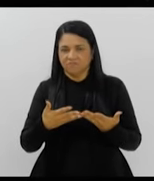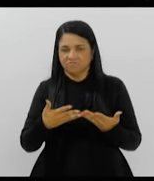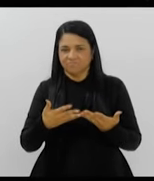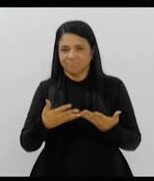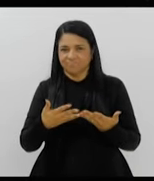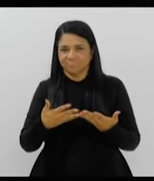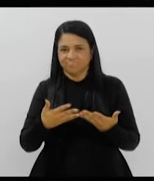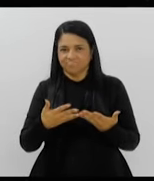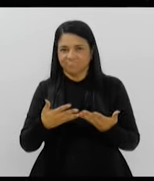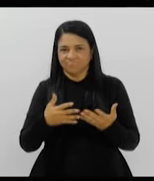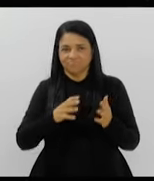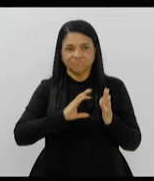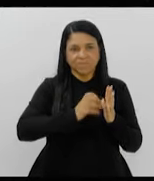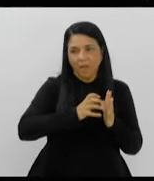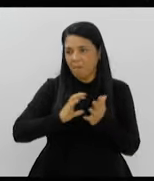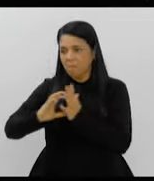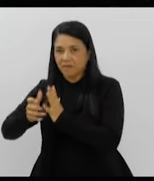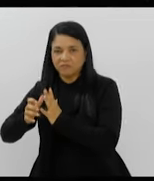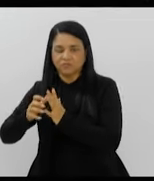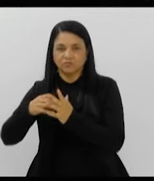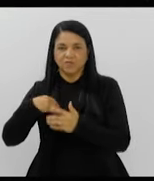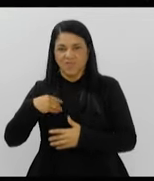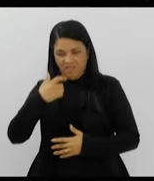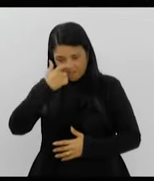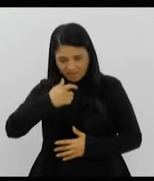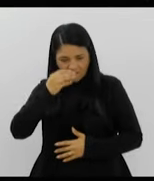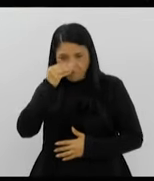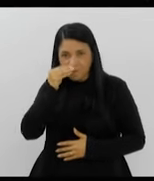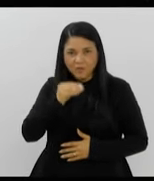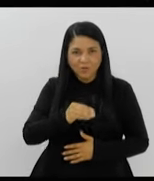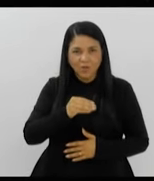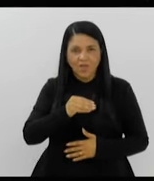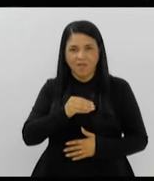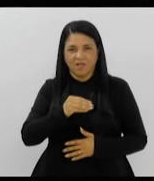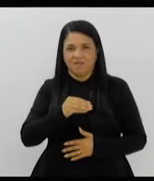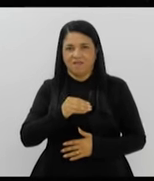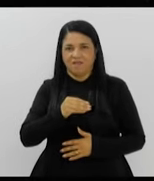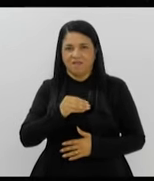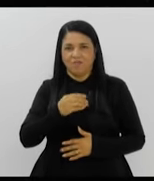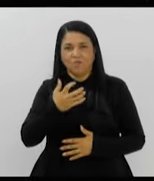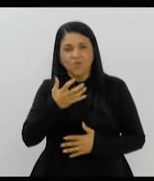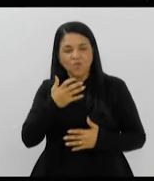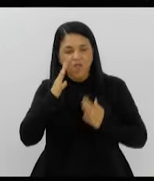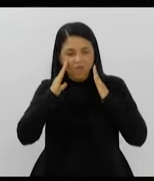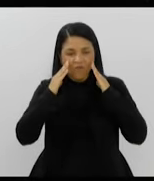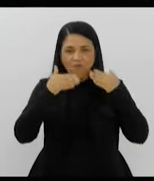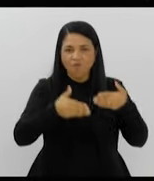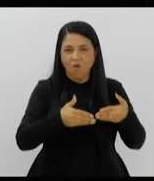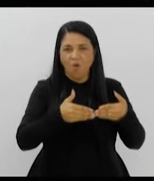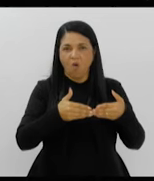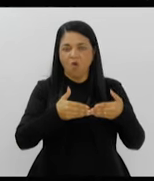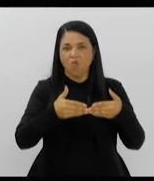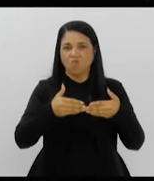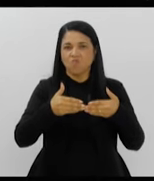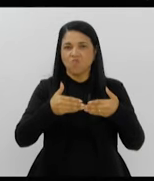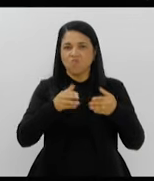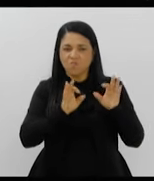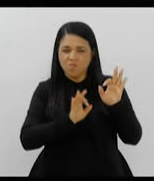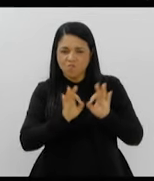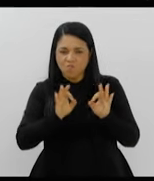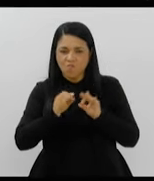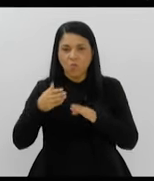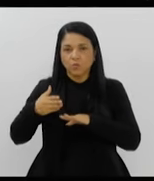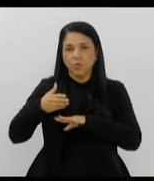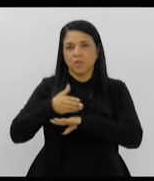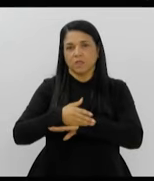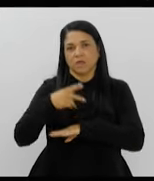extremas e abandonar o rumo daquilo que tracei quando ingressei na